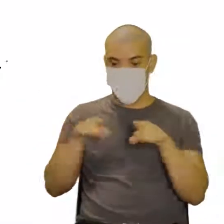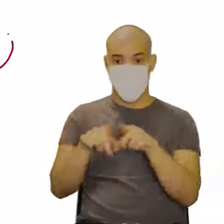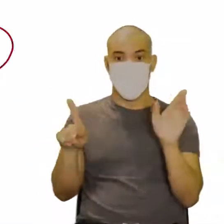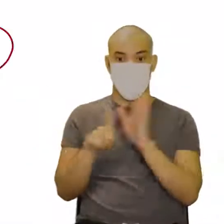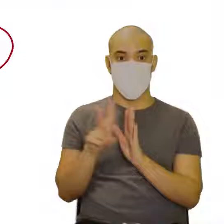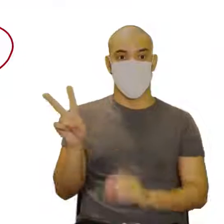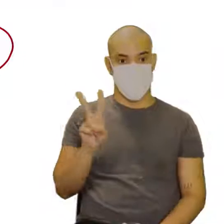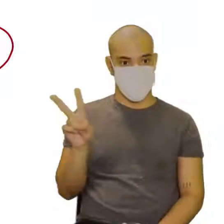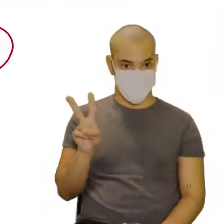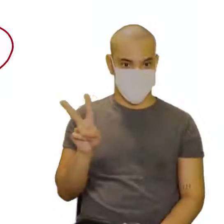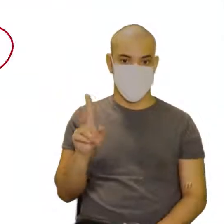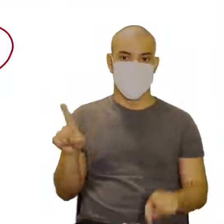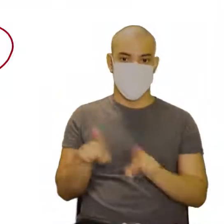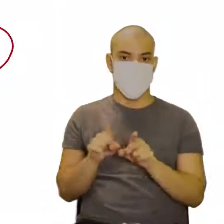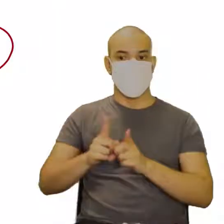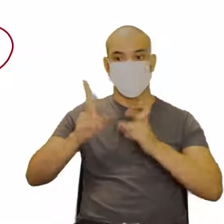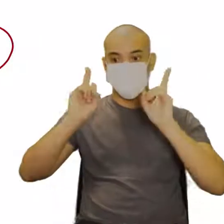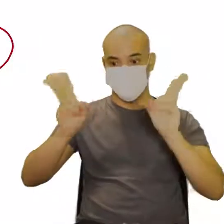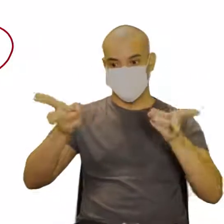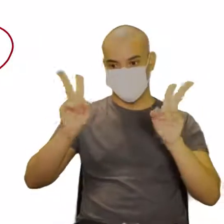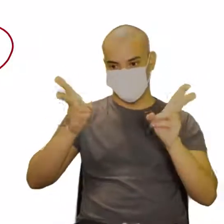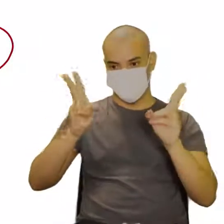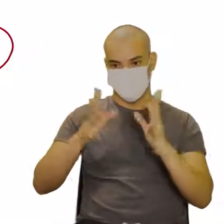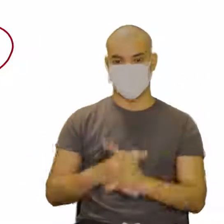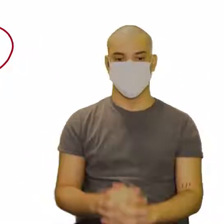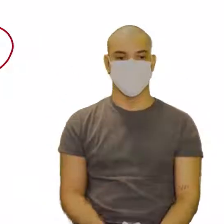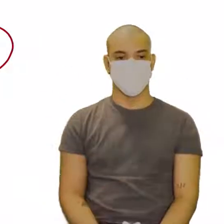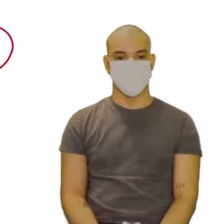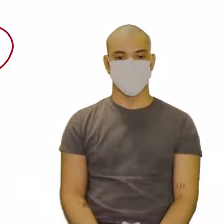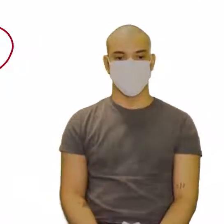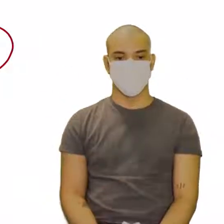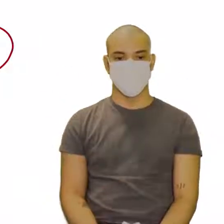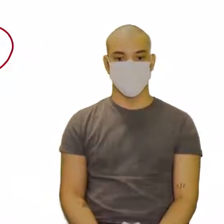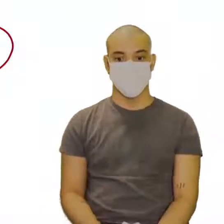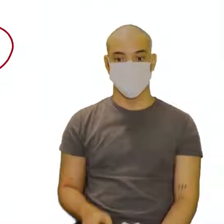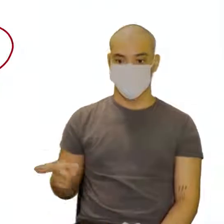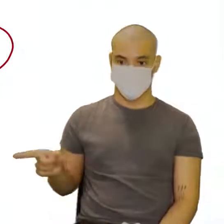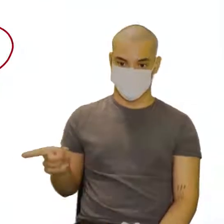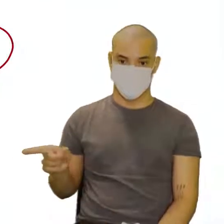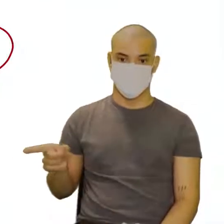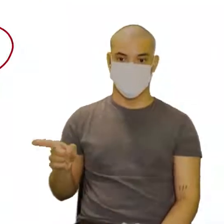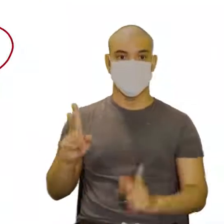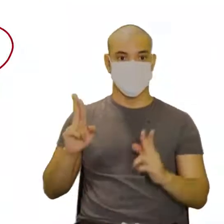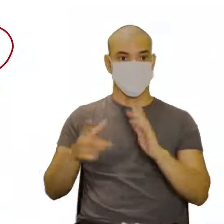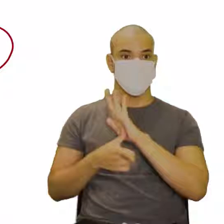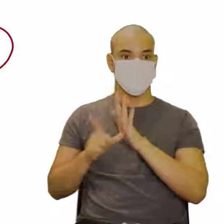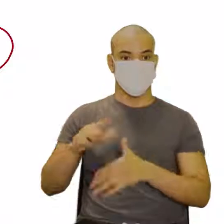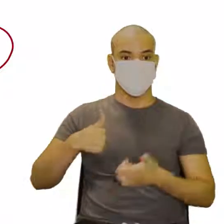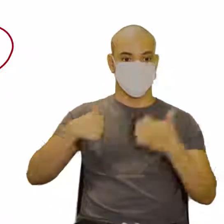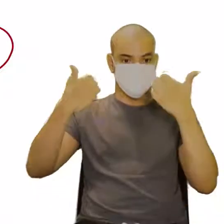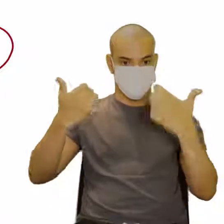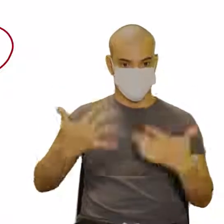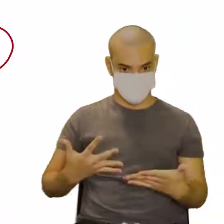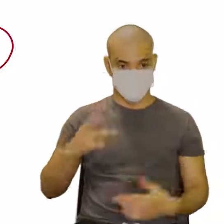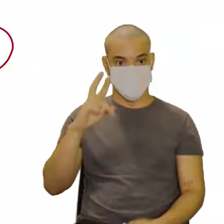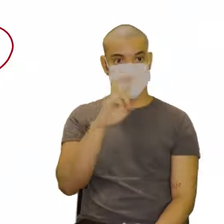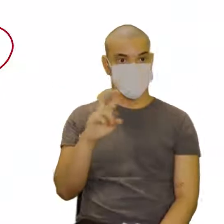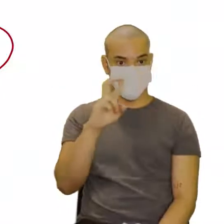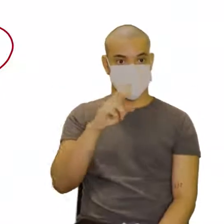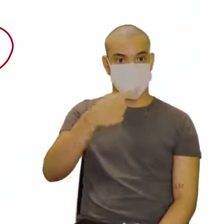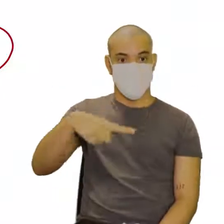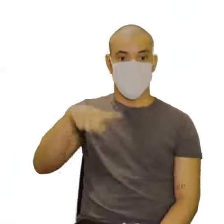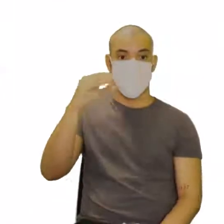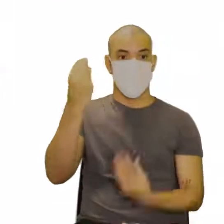voltagem de alimentação é a mesma, ok? E aqui a voltagem, como eu falei, é a mesma, na observação que eu coloquei